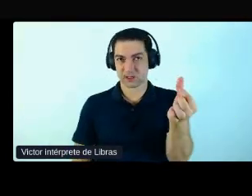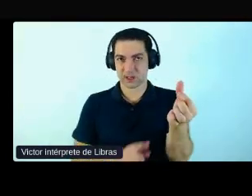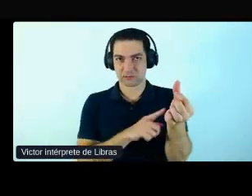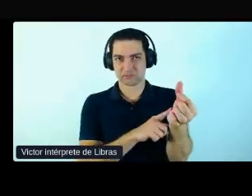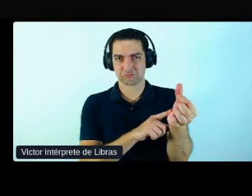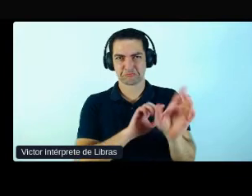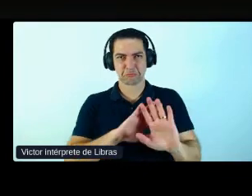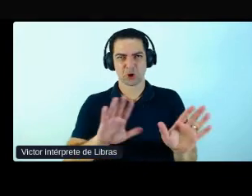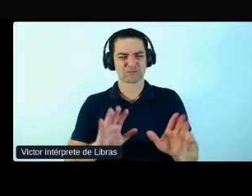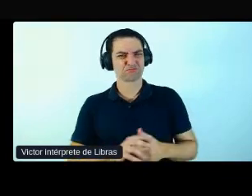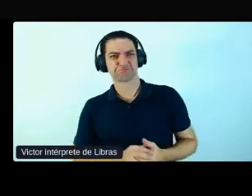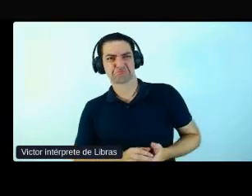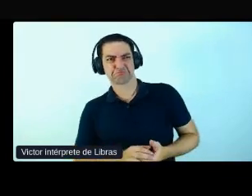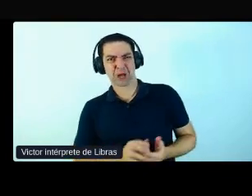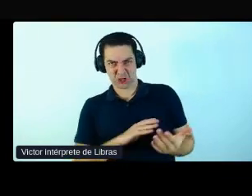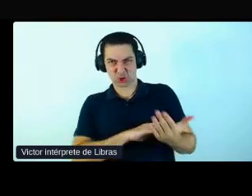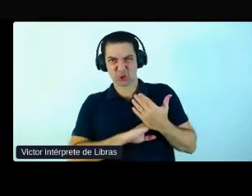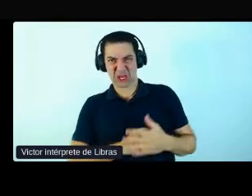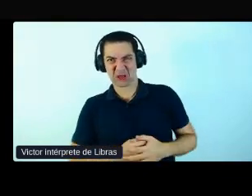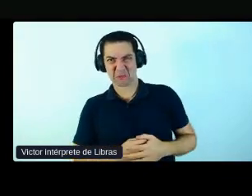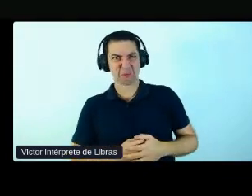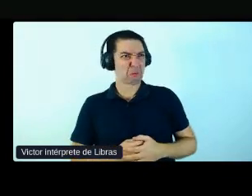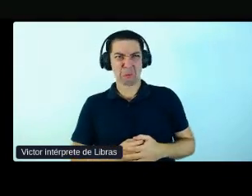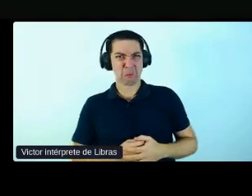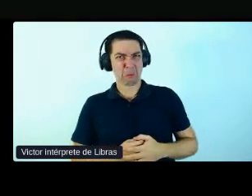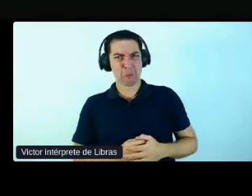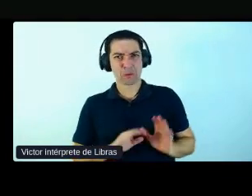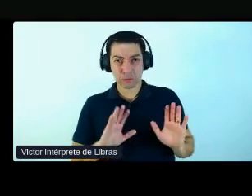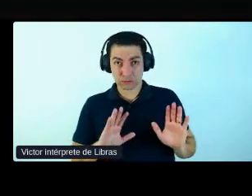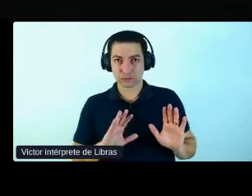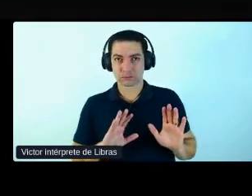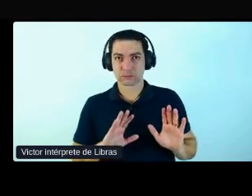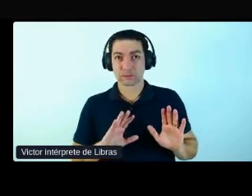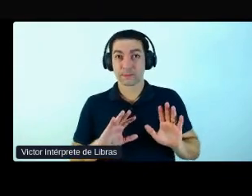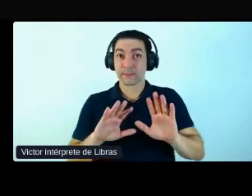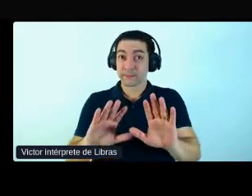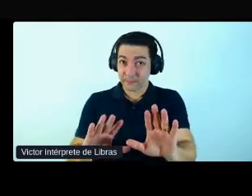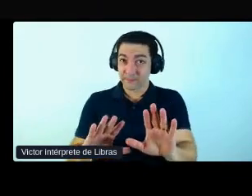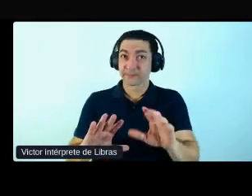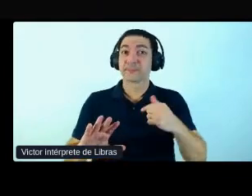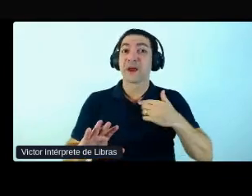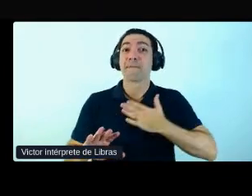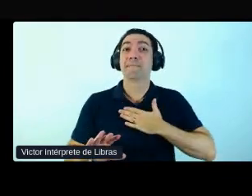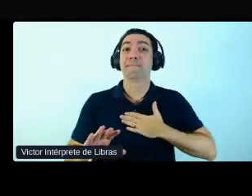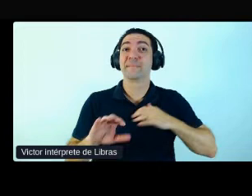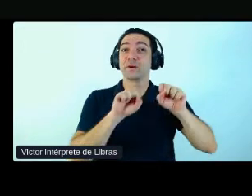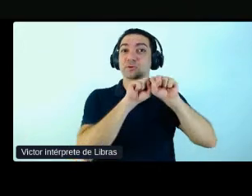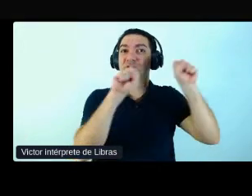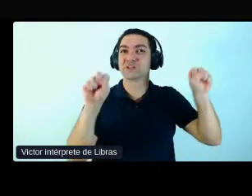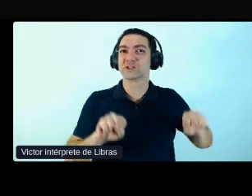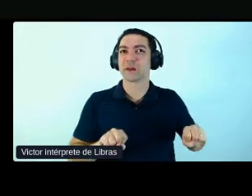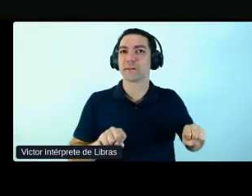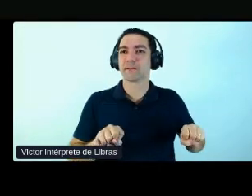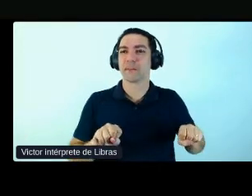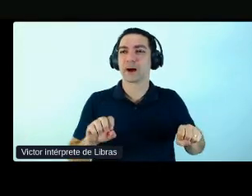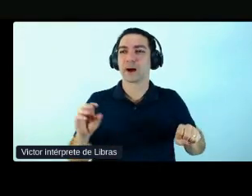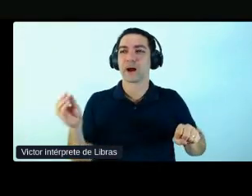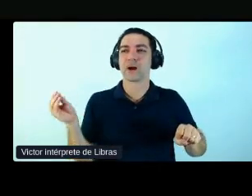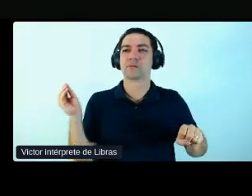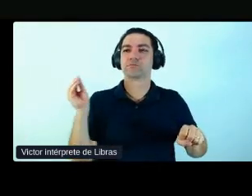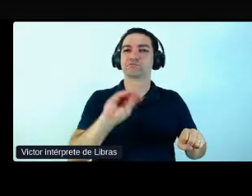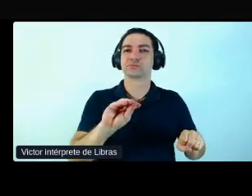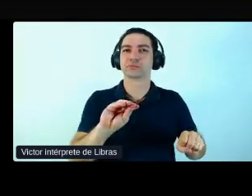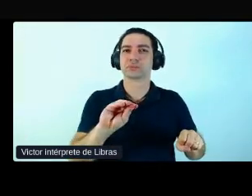esse dado, né, para gerar algum tipo de inteligência no meu sistema, eu posso liberar algum acesso